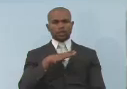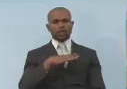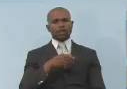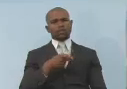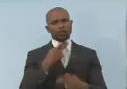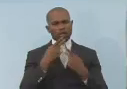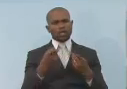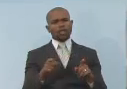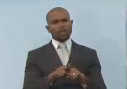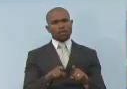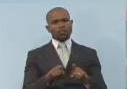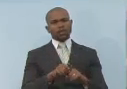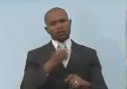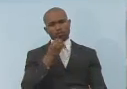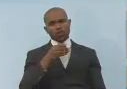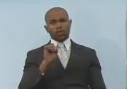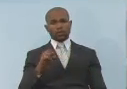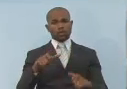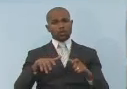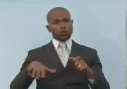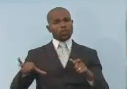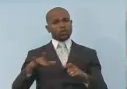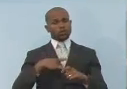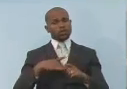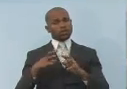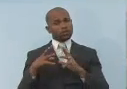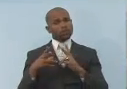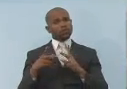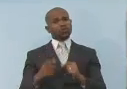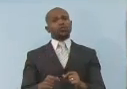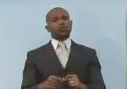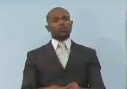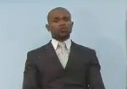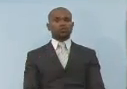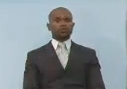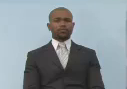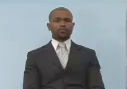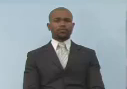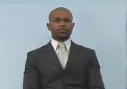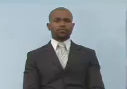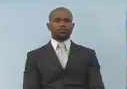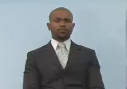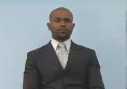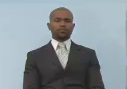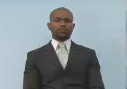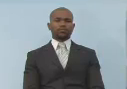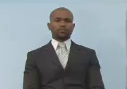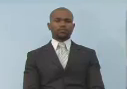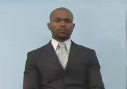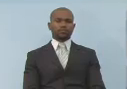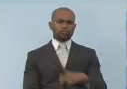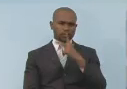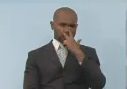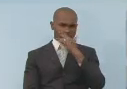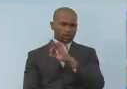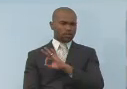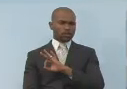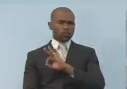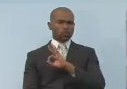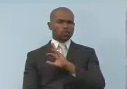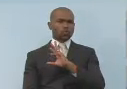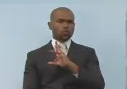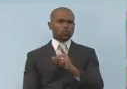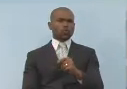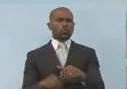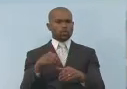bom também se tivesse nesses outros bairros. Demais, eu achei que está tudo dentro